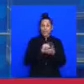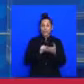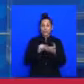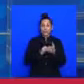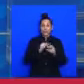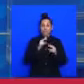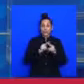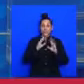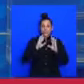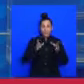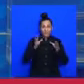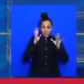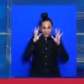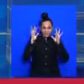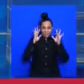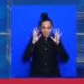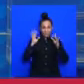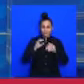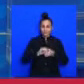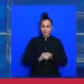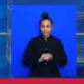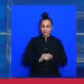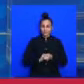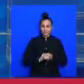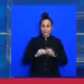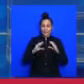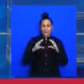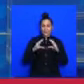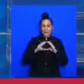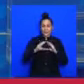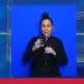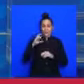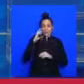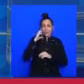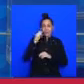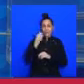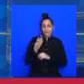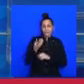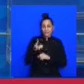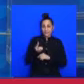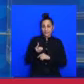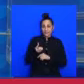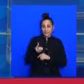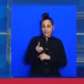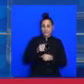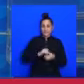bola Rosa 46 rosa número 46